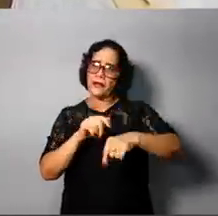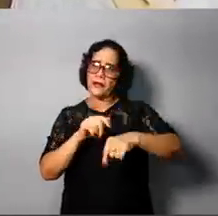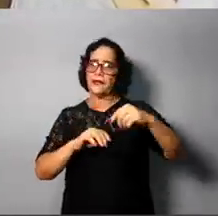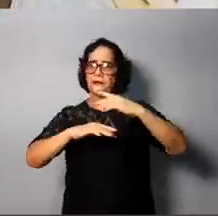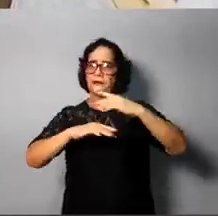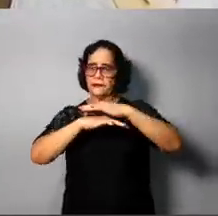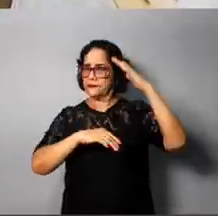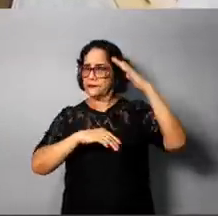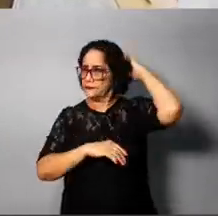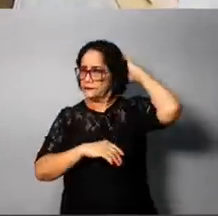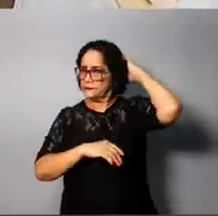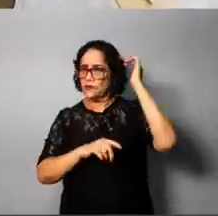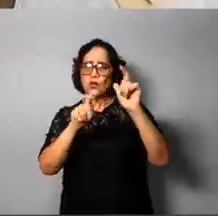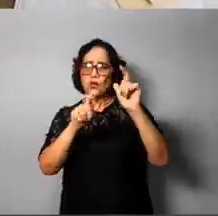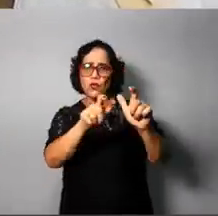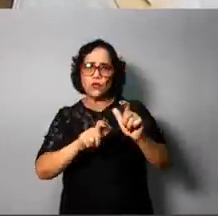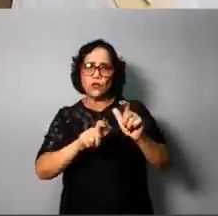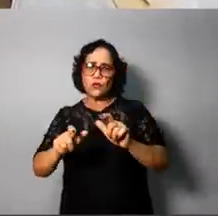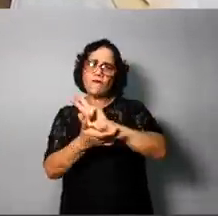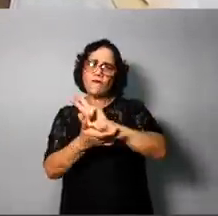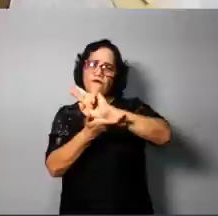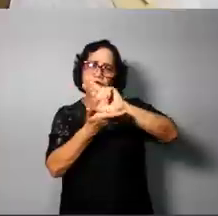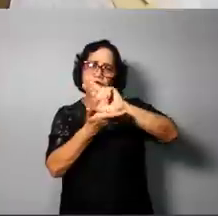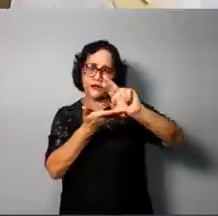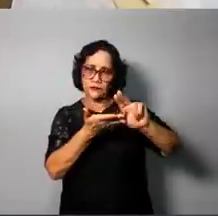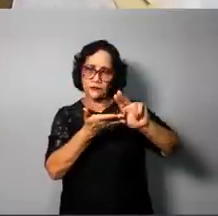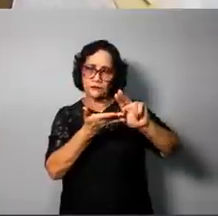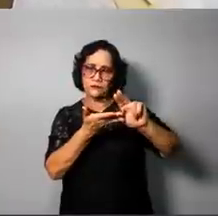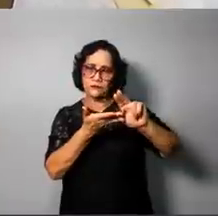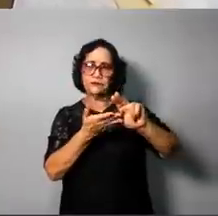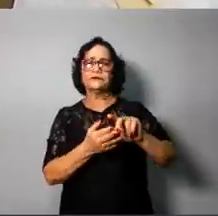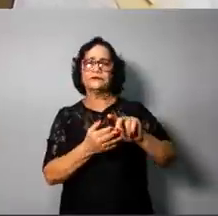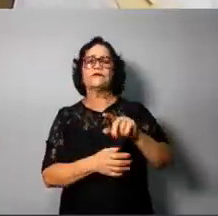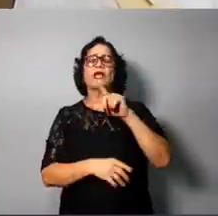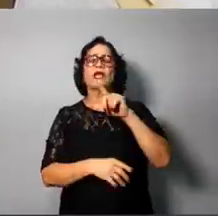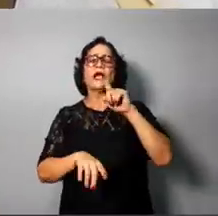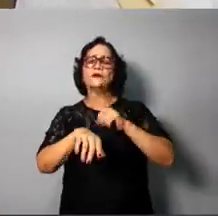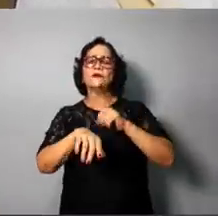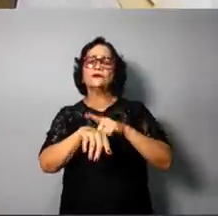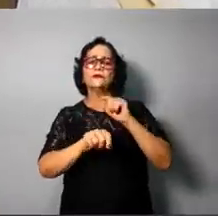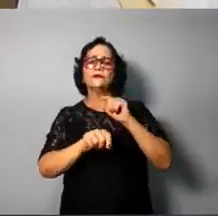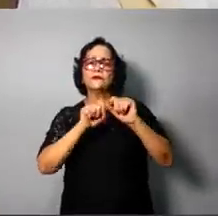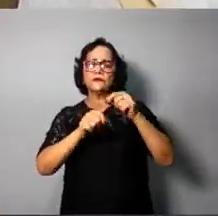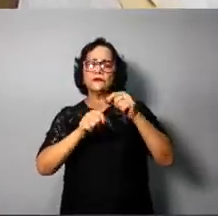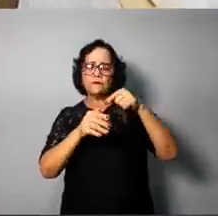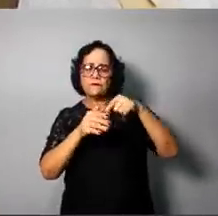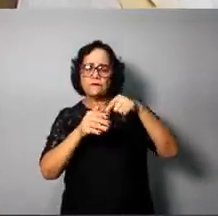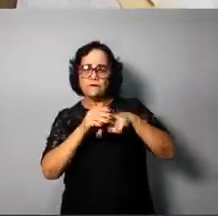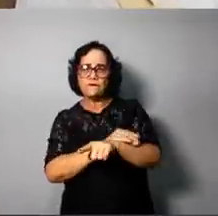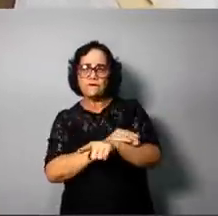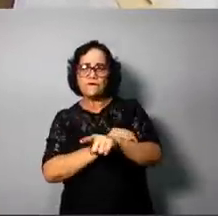de aprofundamento daquilo que nós somos chamados a viver no Sírio.